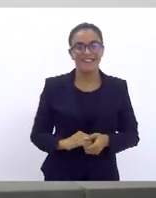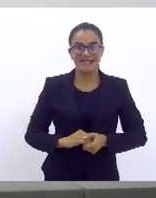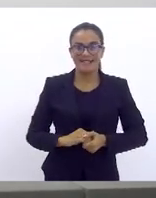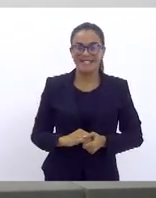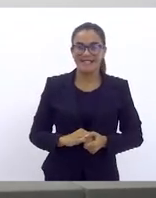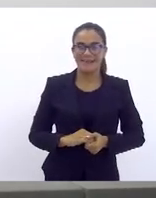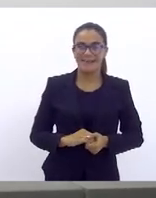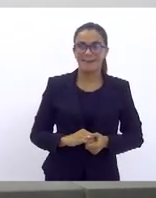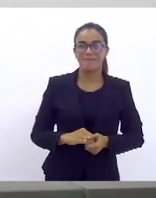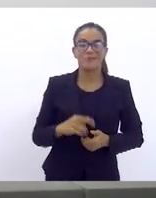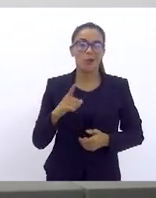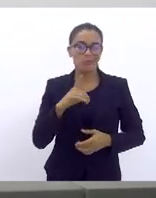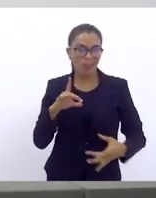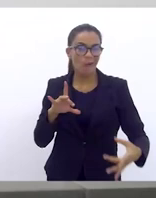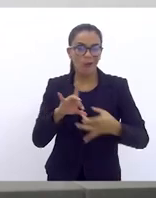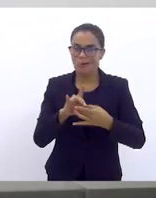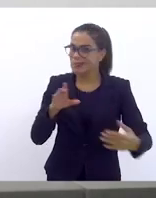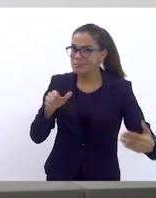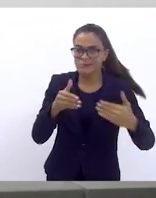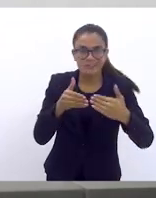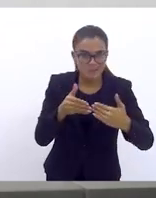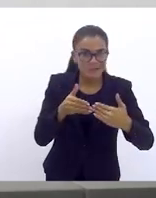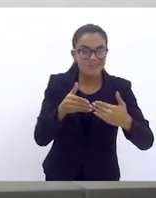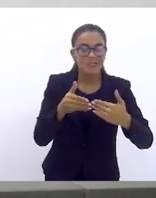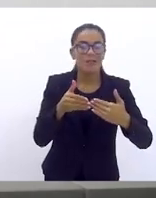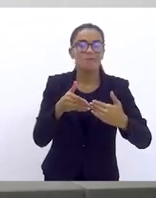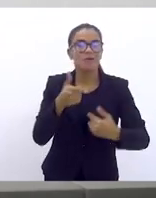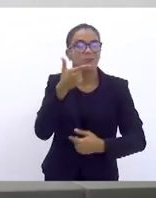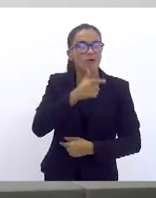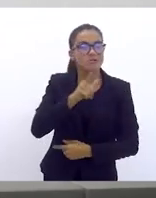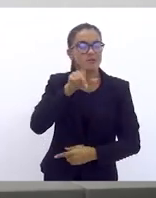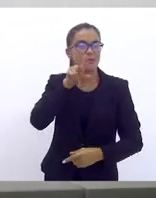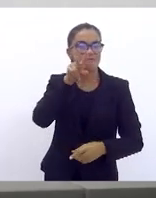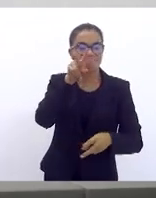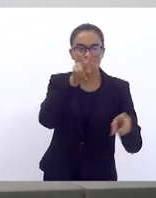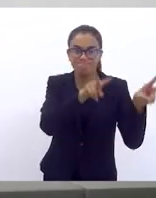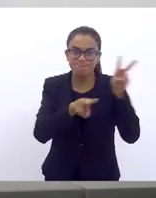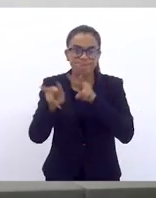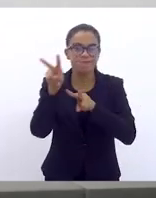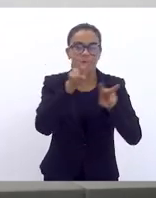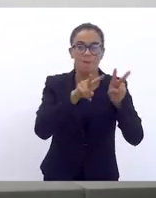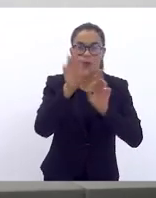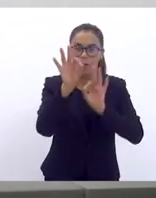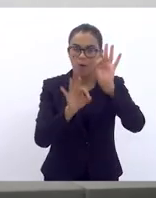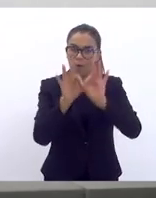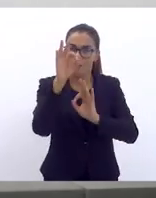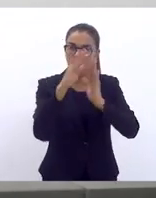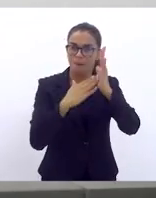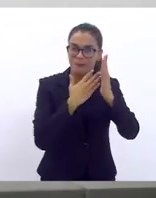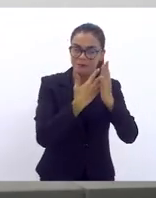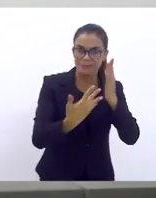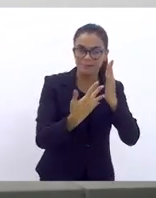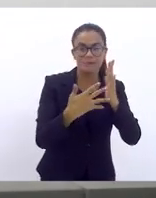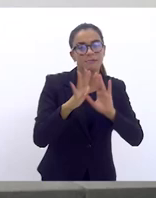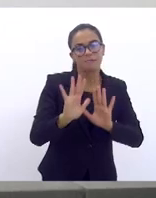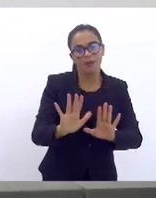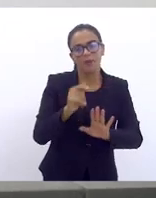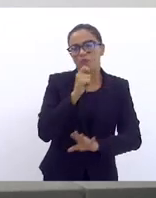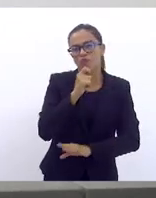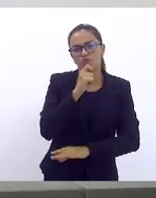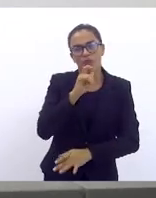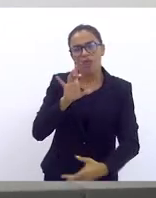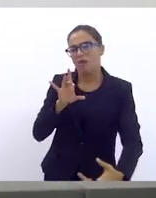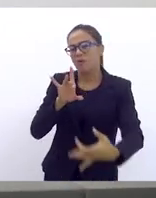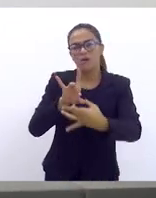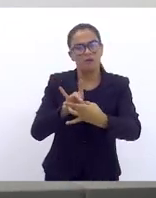então tem uma conexão direta para que a gente possa enxergar isso o planejamento ele não tem a